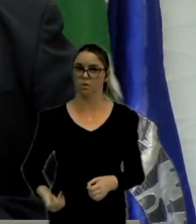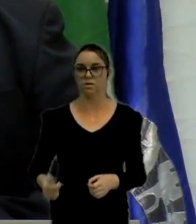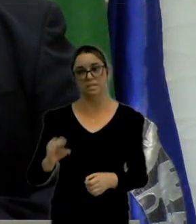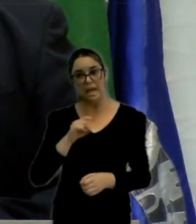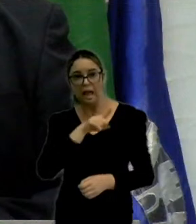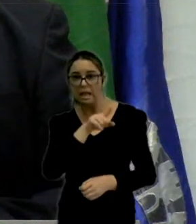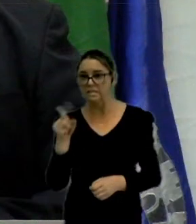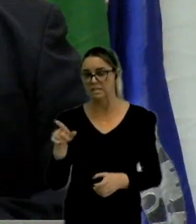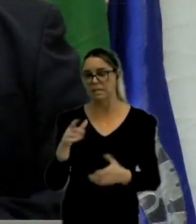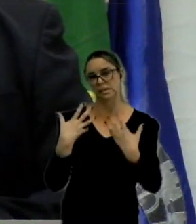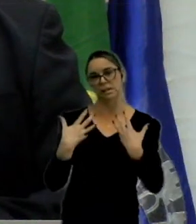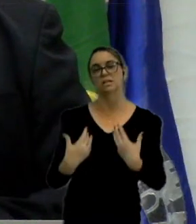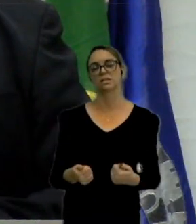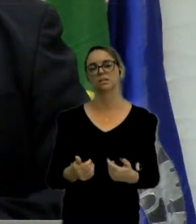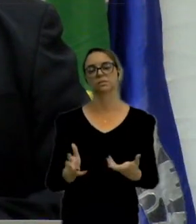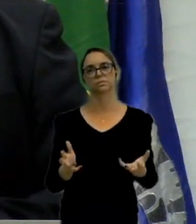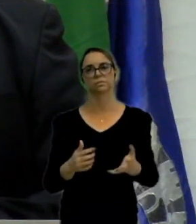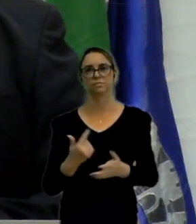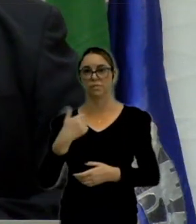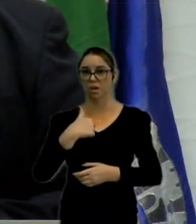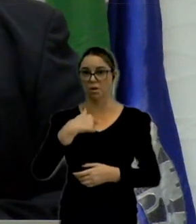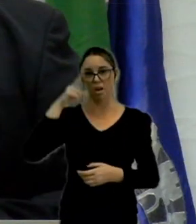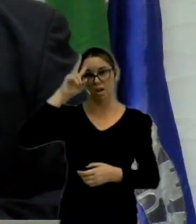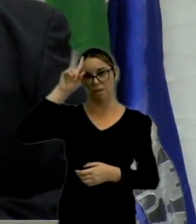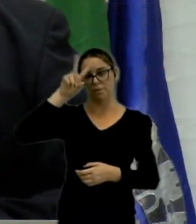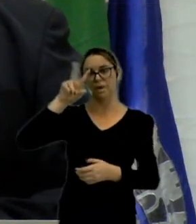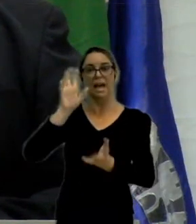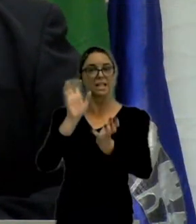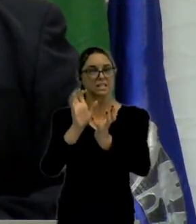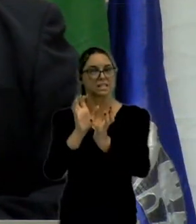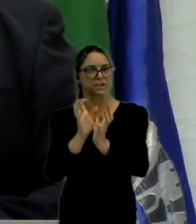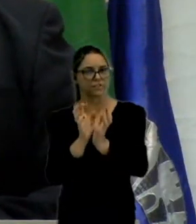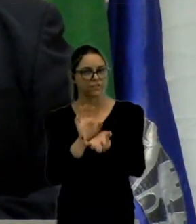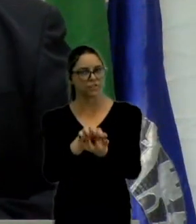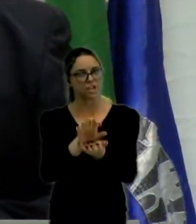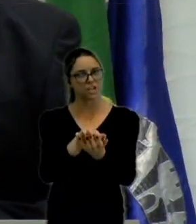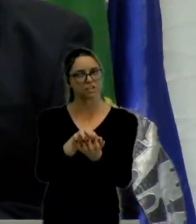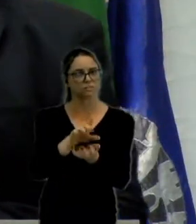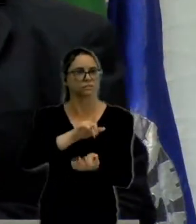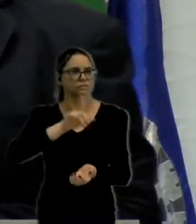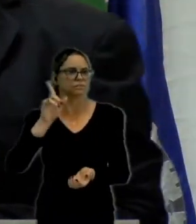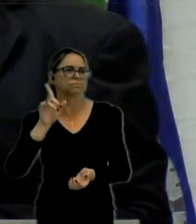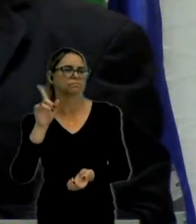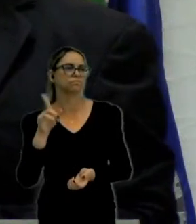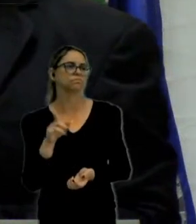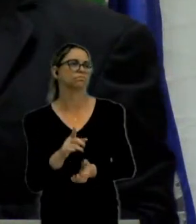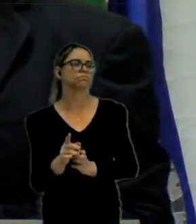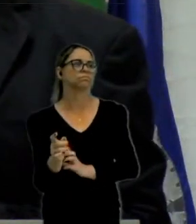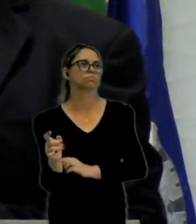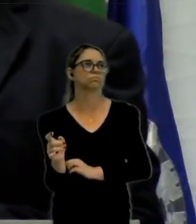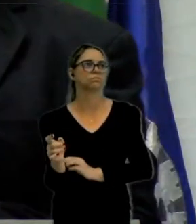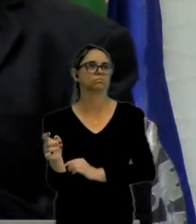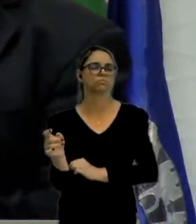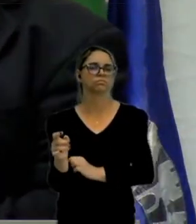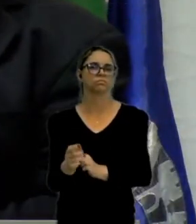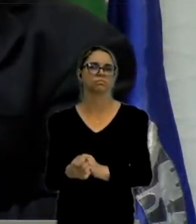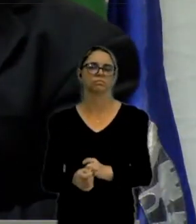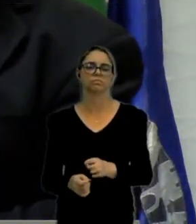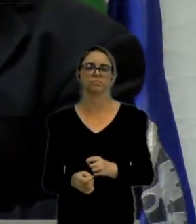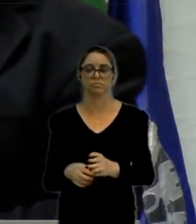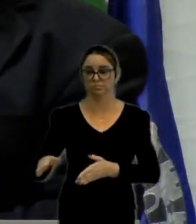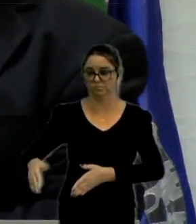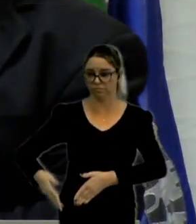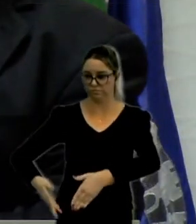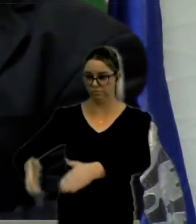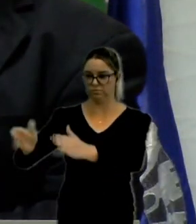eu lembro que eu estive no Recife pedindo sobre essa estrada do Espírito Santo. Teve eu,